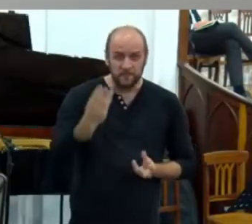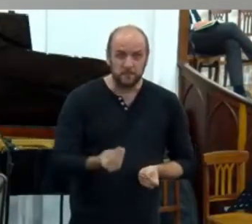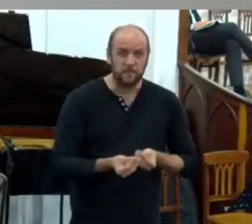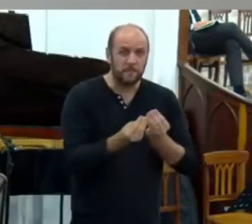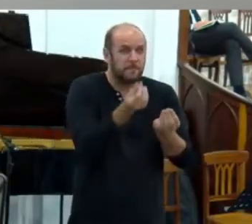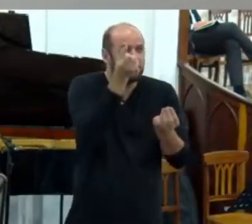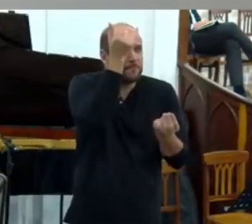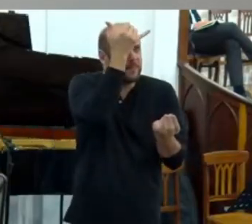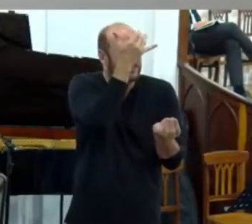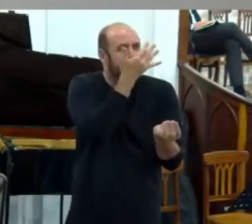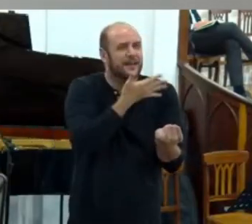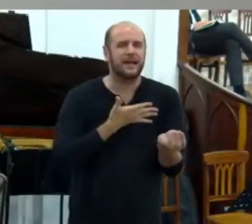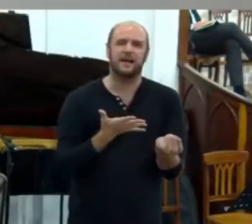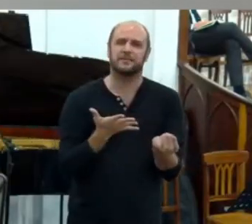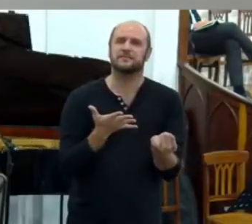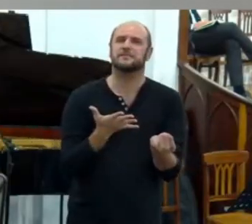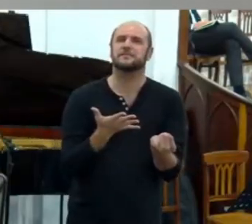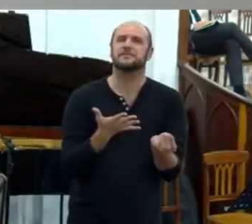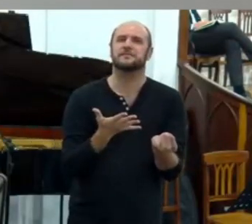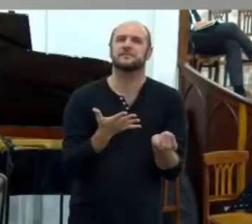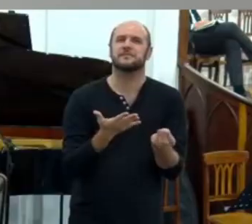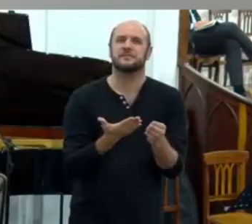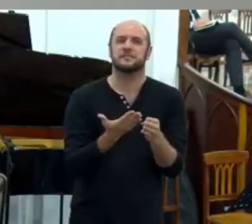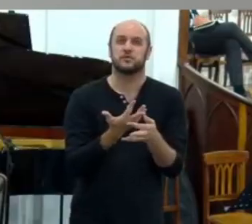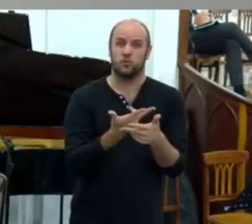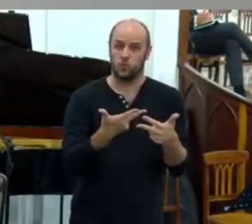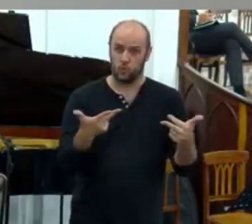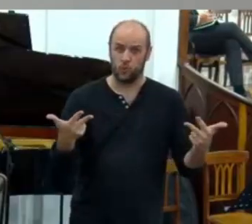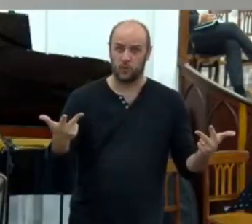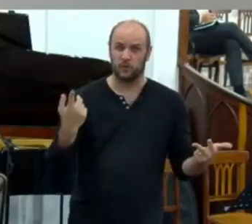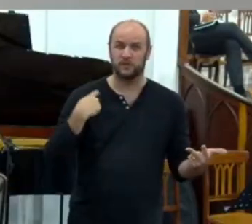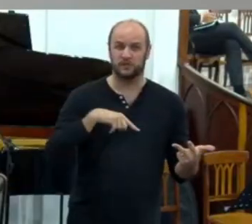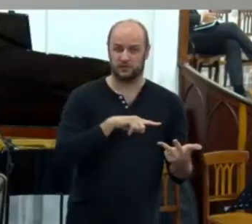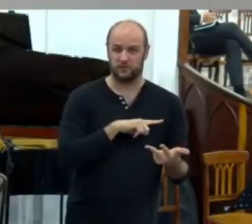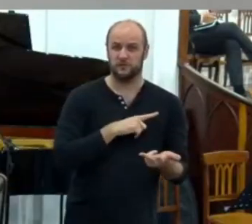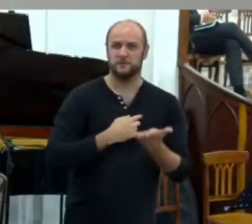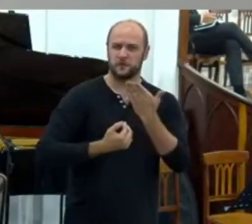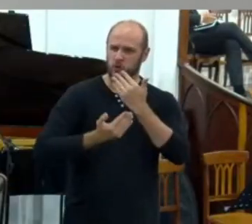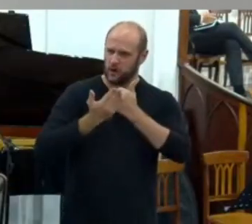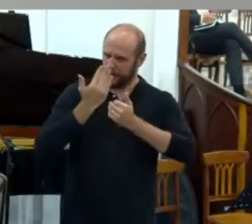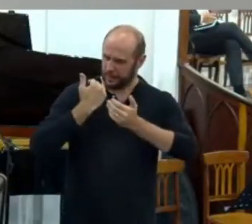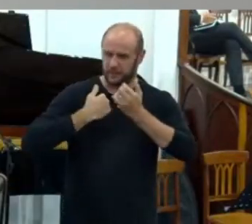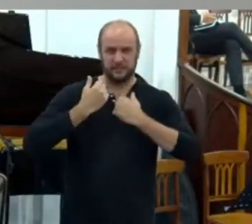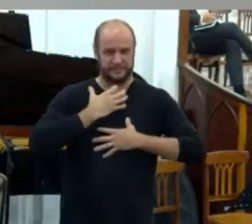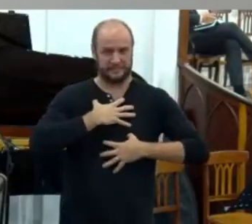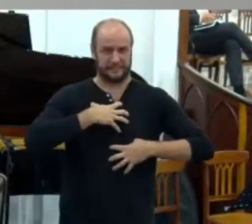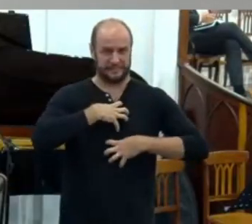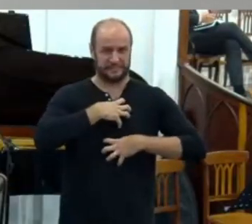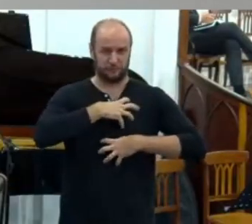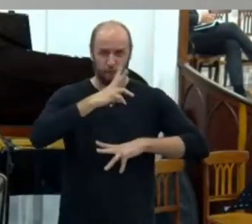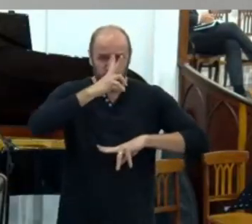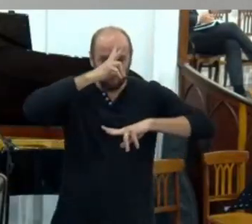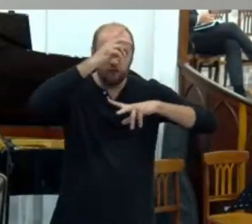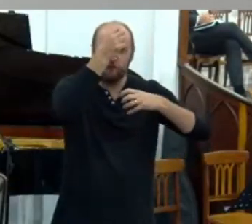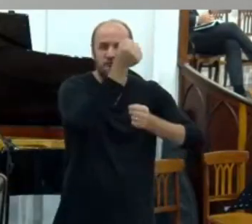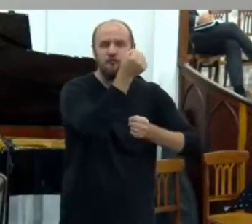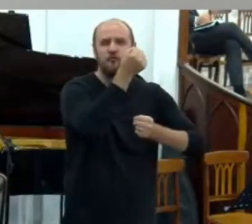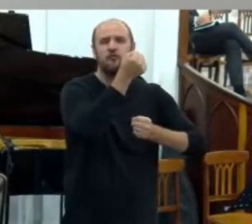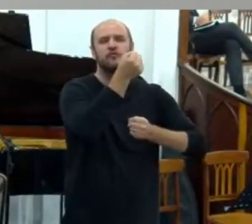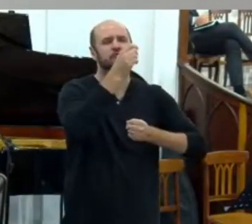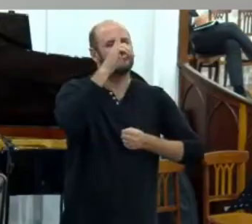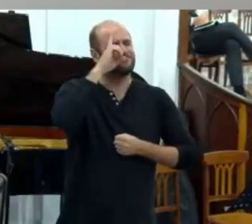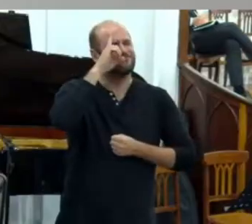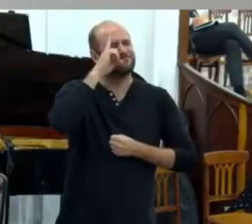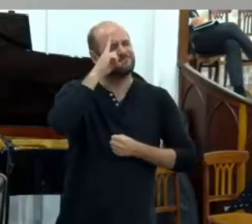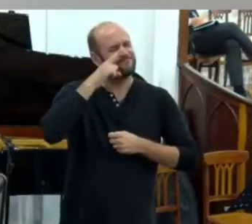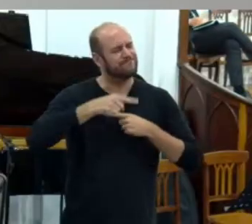de graça, através dos quais nos alimentamos, nos fortalecemos a cada